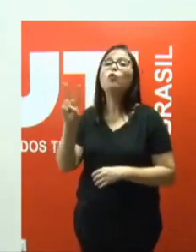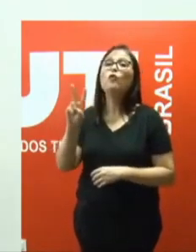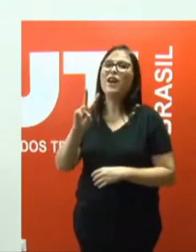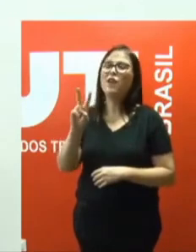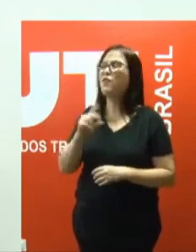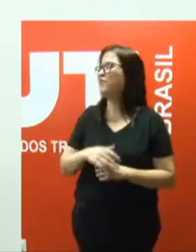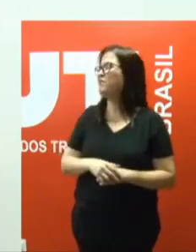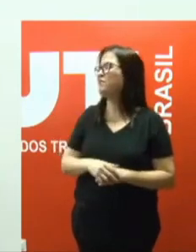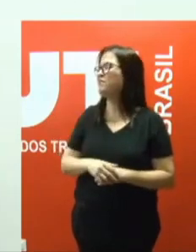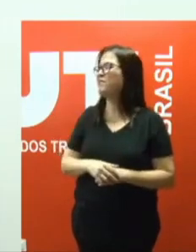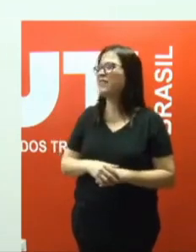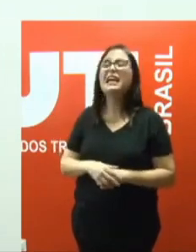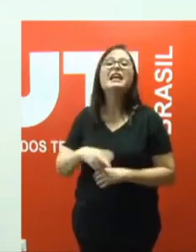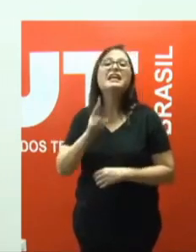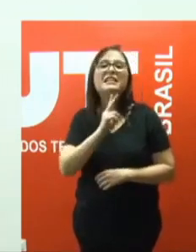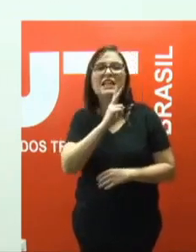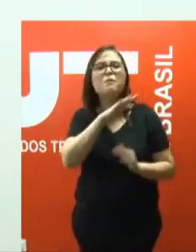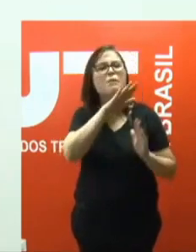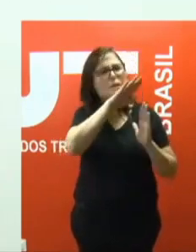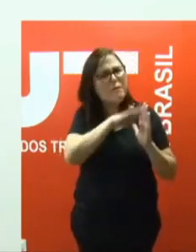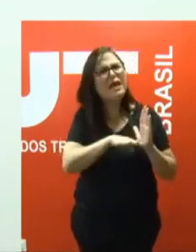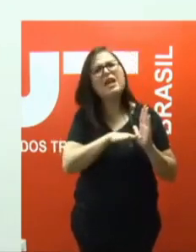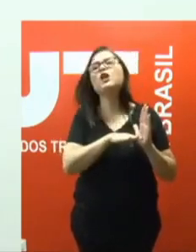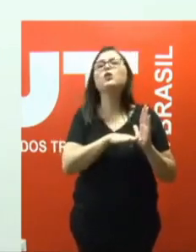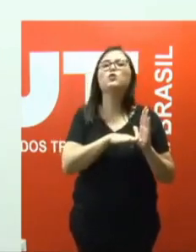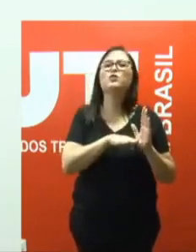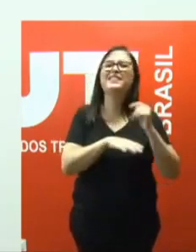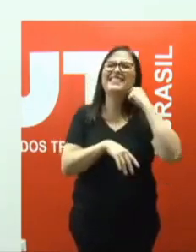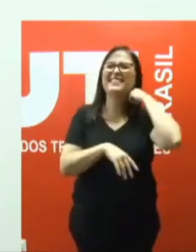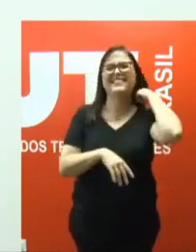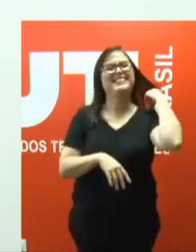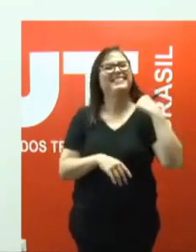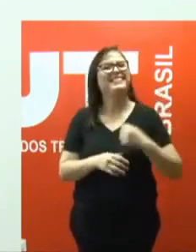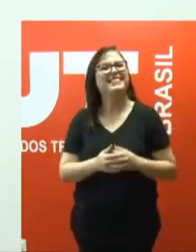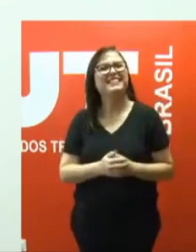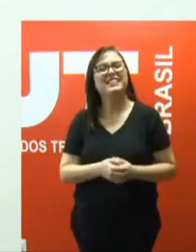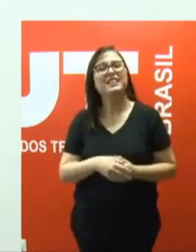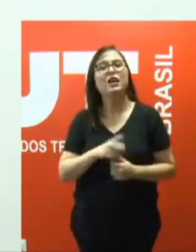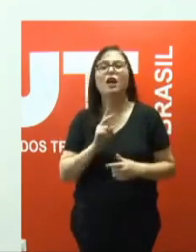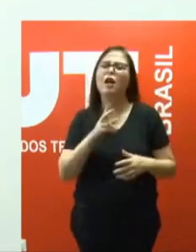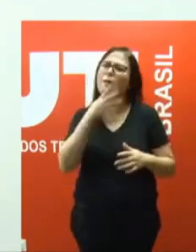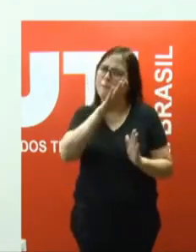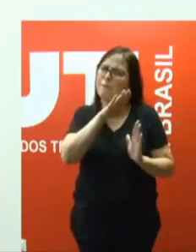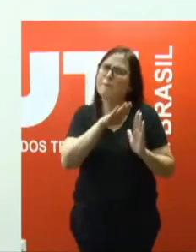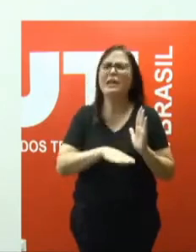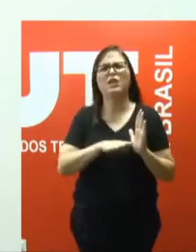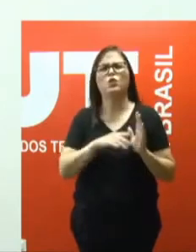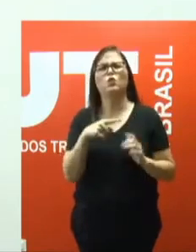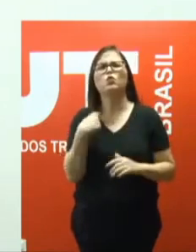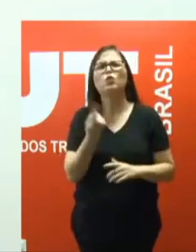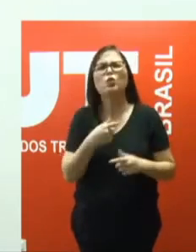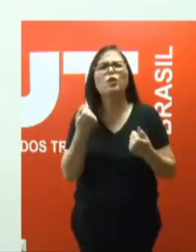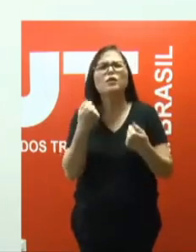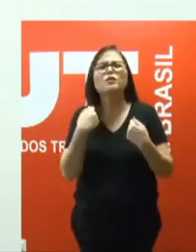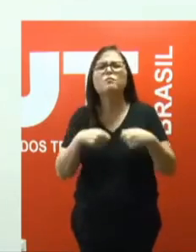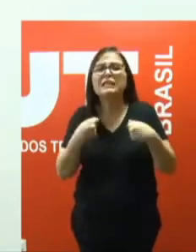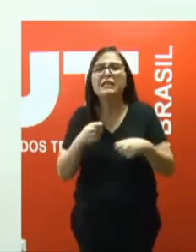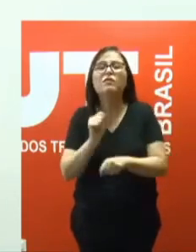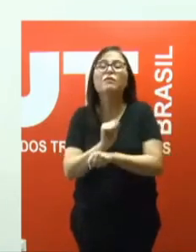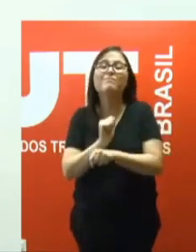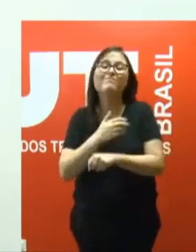é sempre menos do que a gente gostaria, mas é mais do que em qualquer outro momento histórico os deputados já